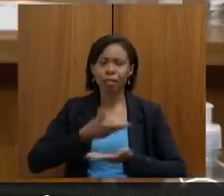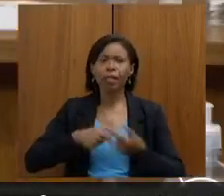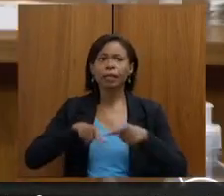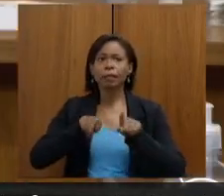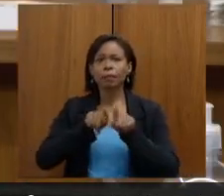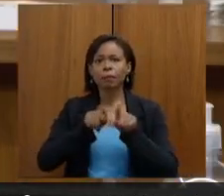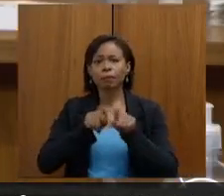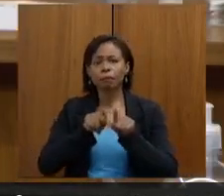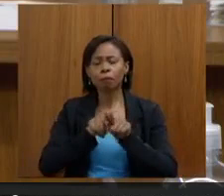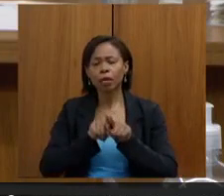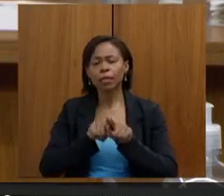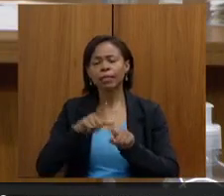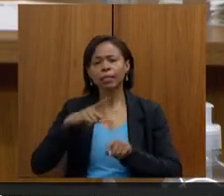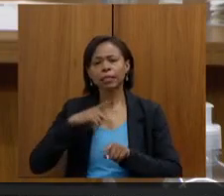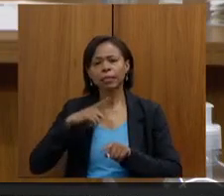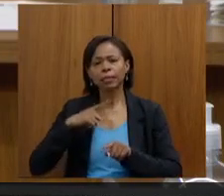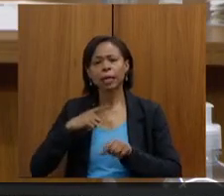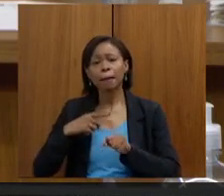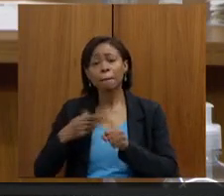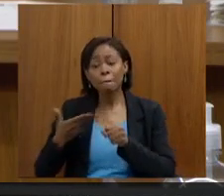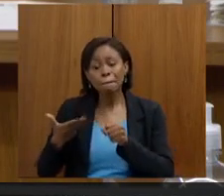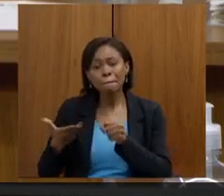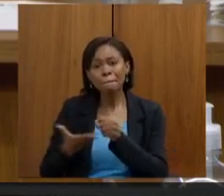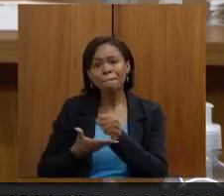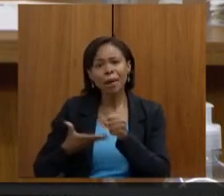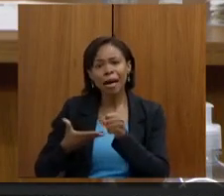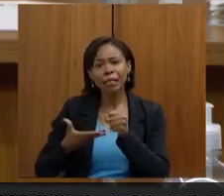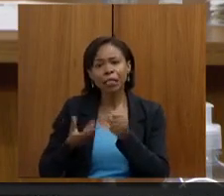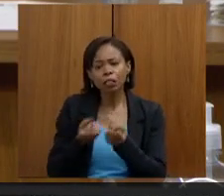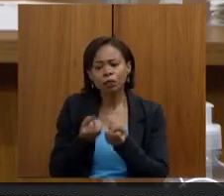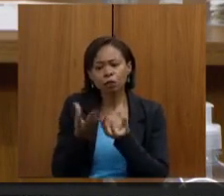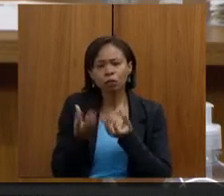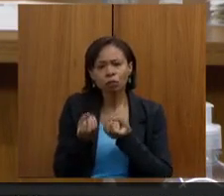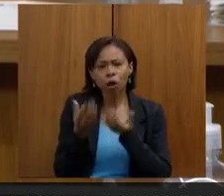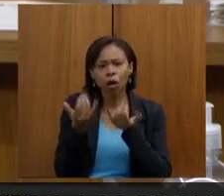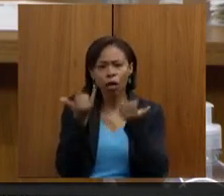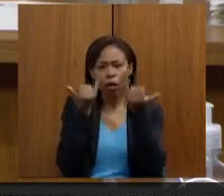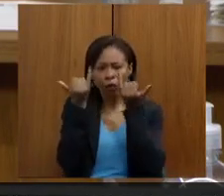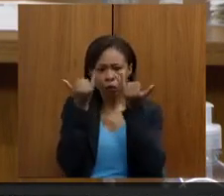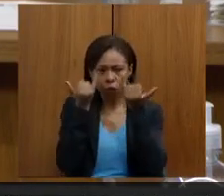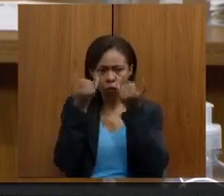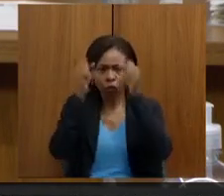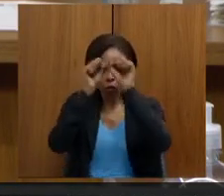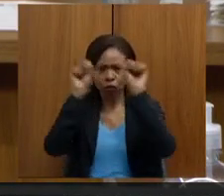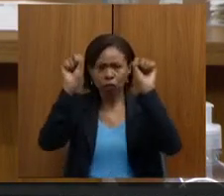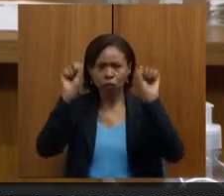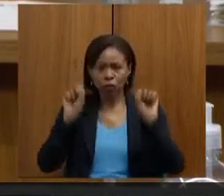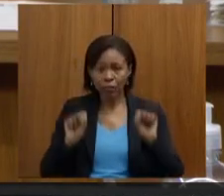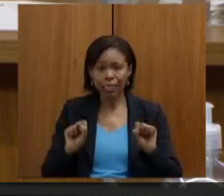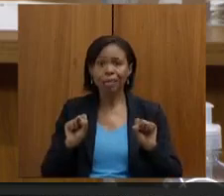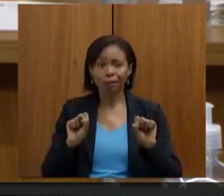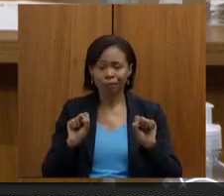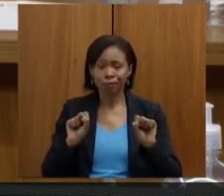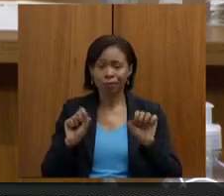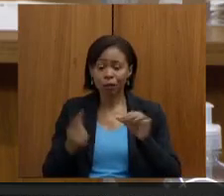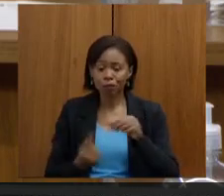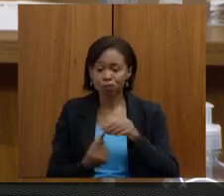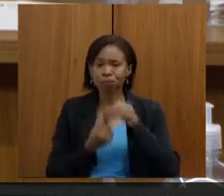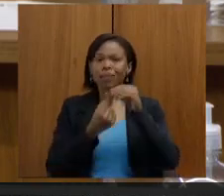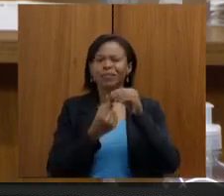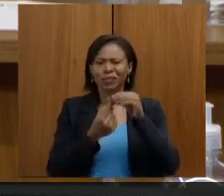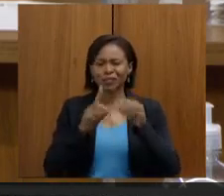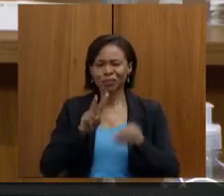como a base integrada de dados que em breve vai estar funcionando de forma plena